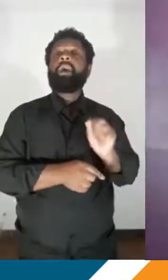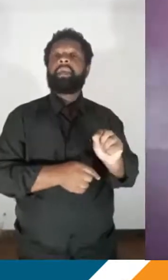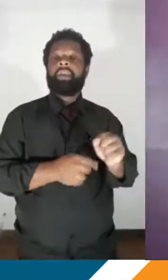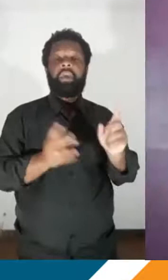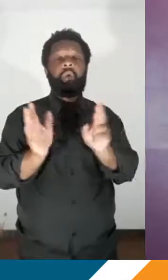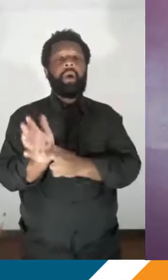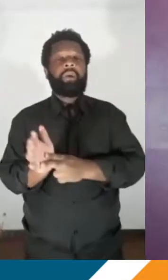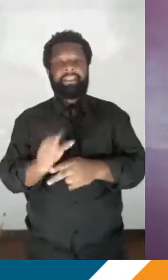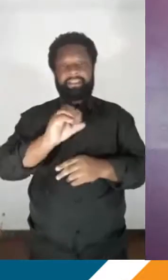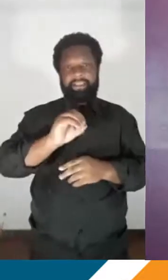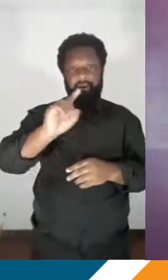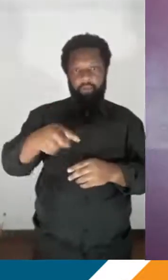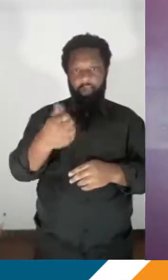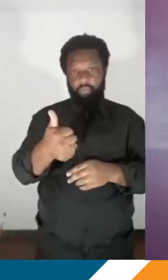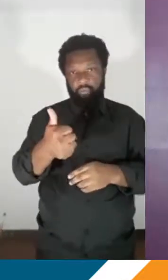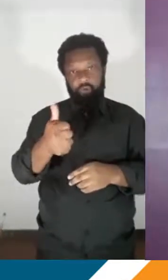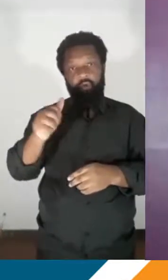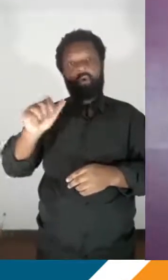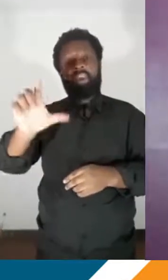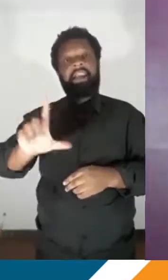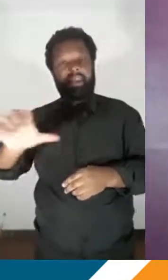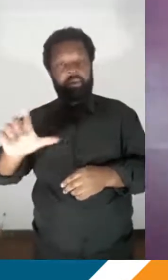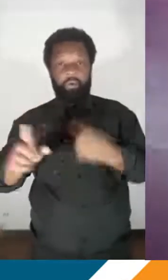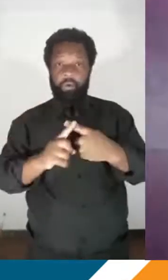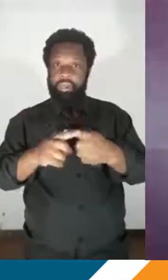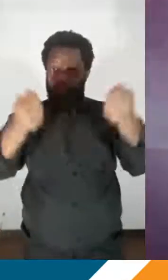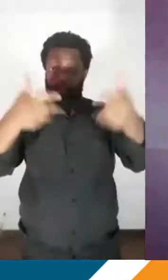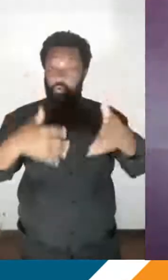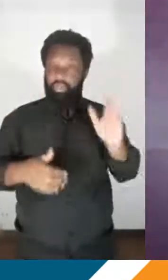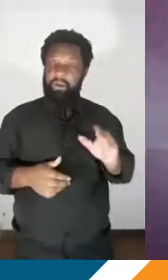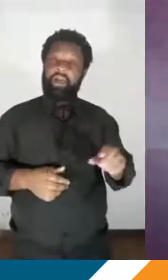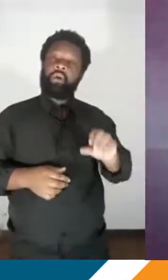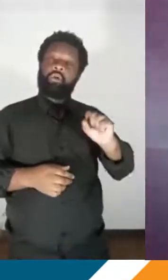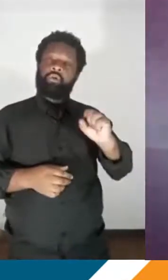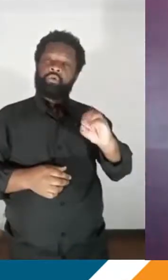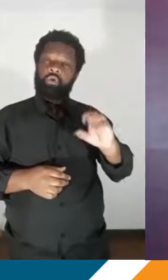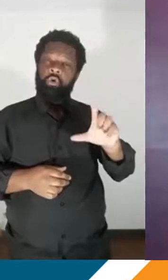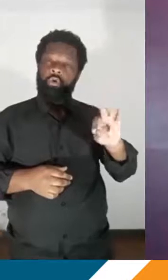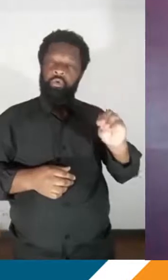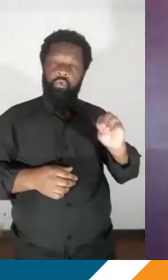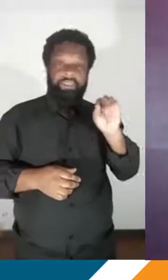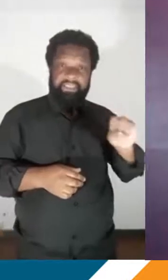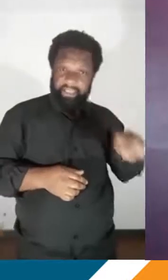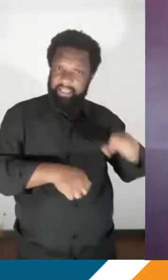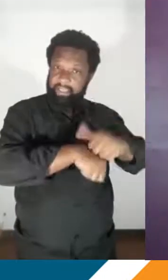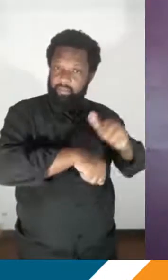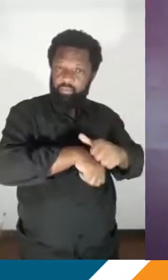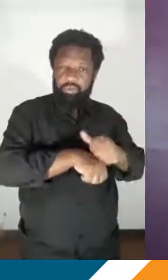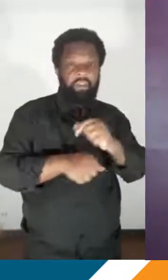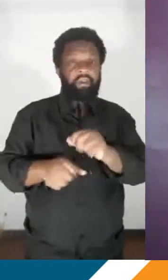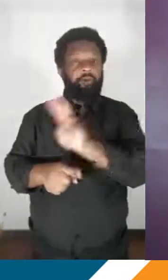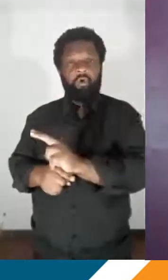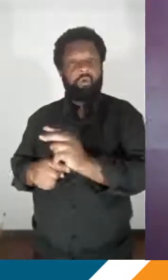solução aqui vai ser igual a 0,1 litro, porque a gente já conversou que o soluto, quando ele é sólido, ele não influencia